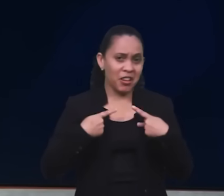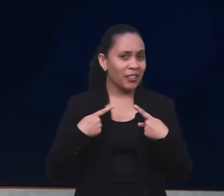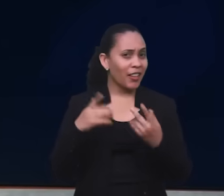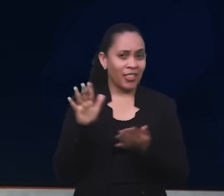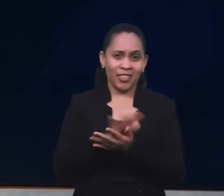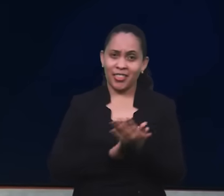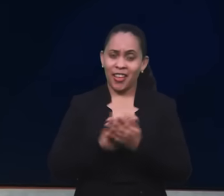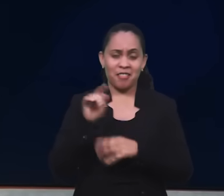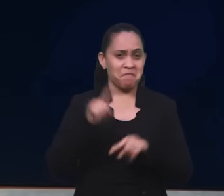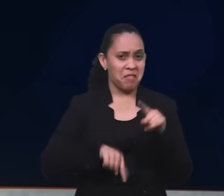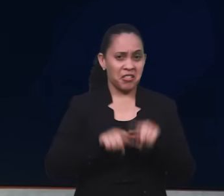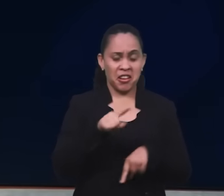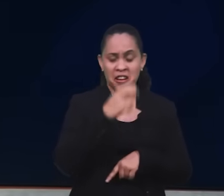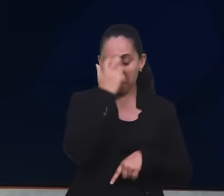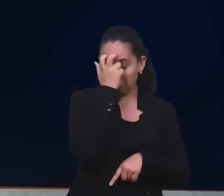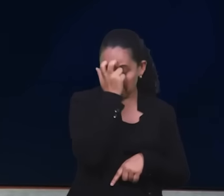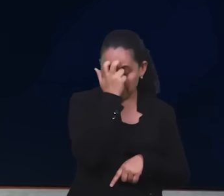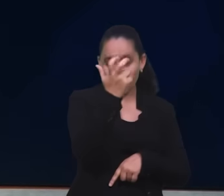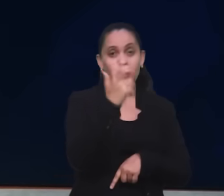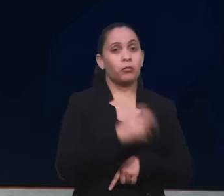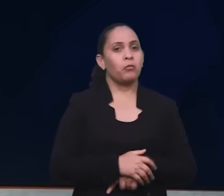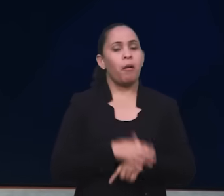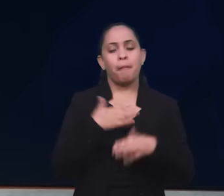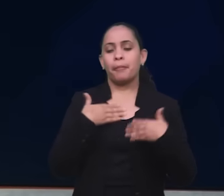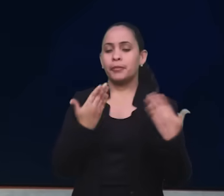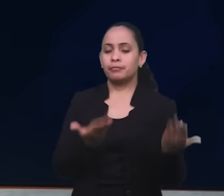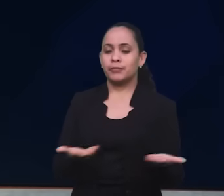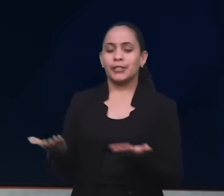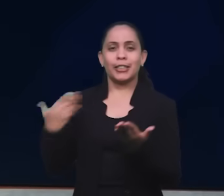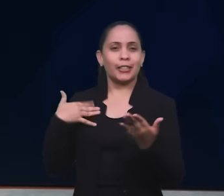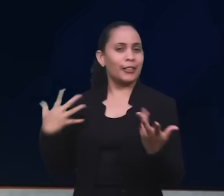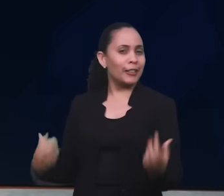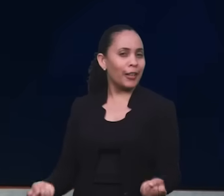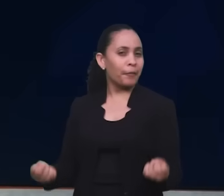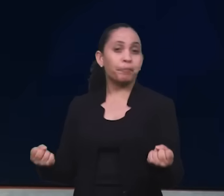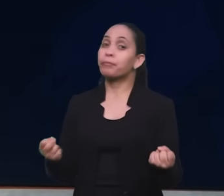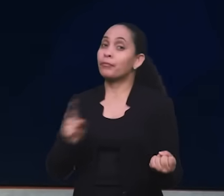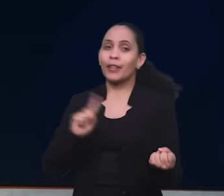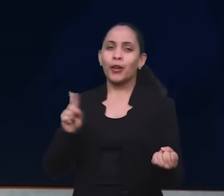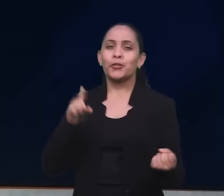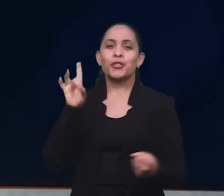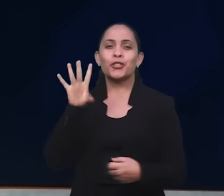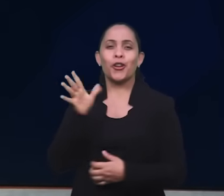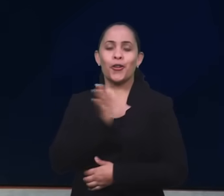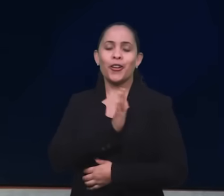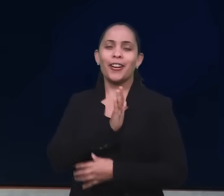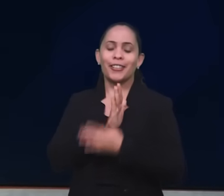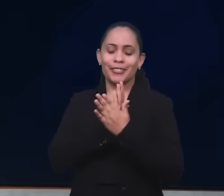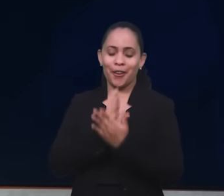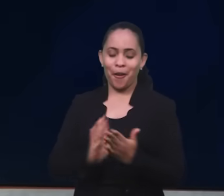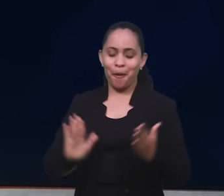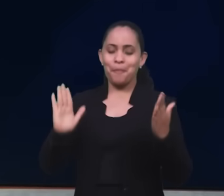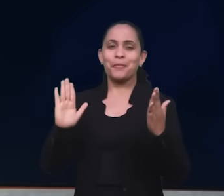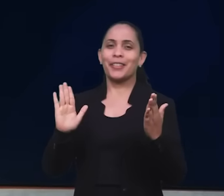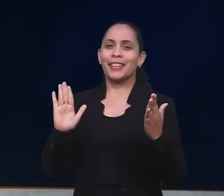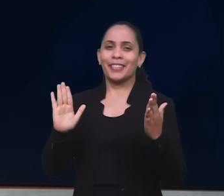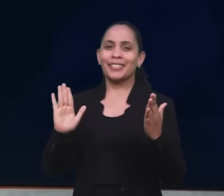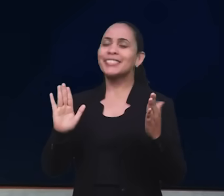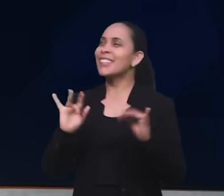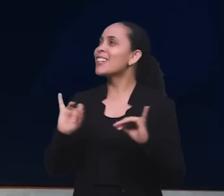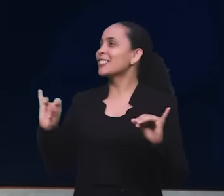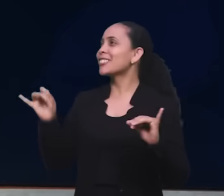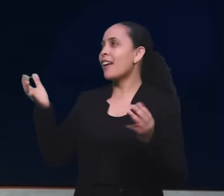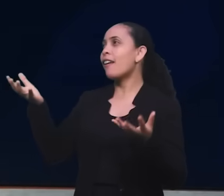tanto material quanto intelectual, para aceitar esse convite. Você basta abrir o seu coração e dizer, eu